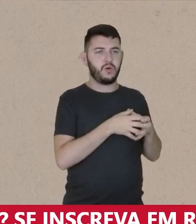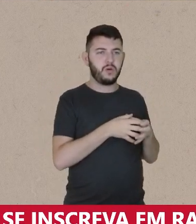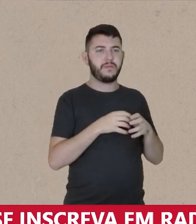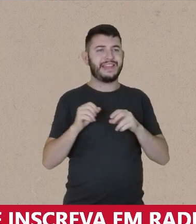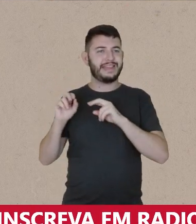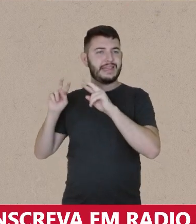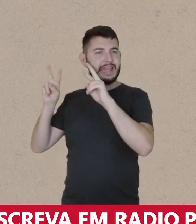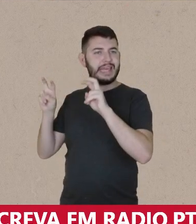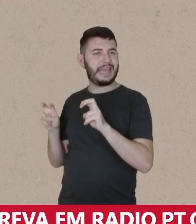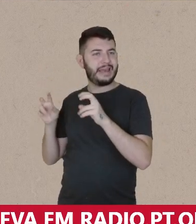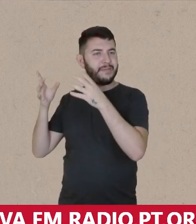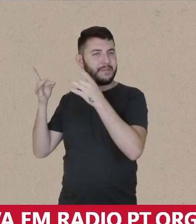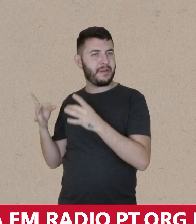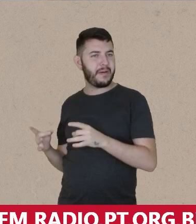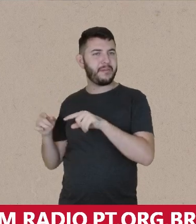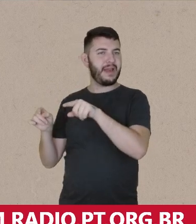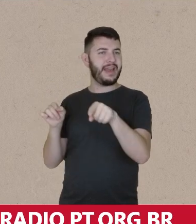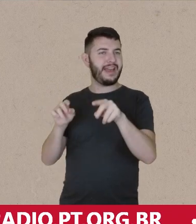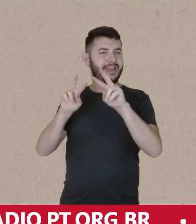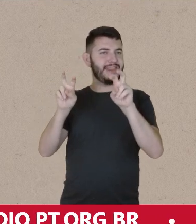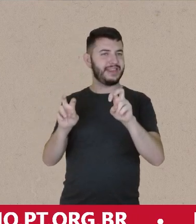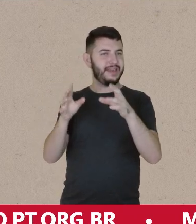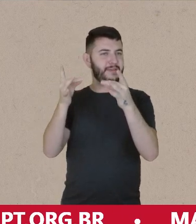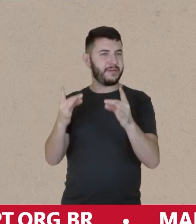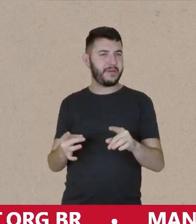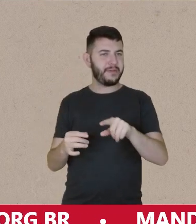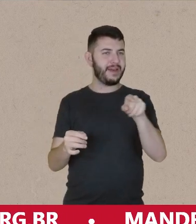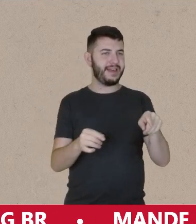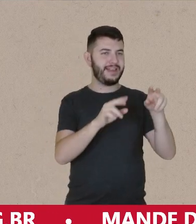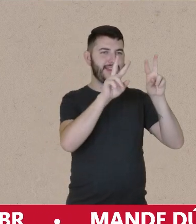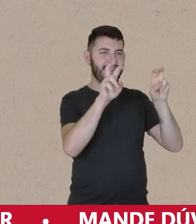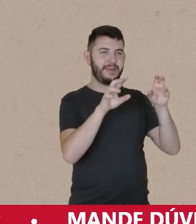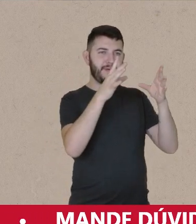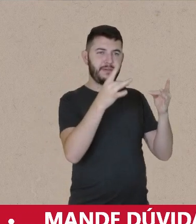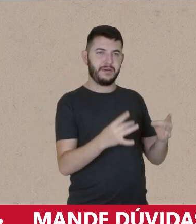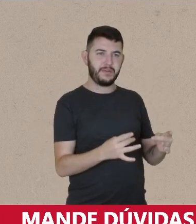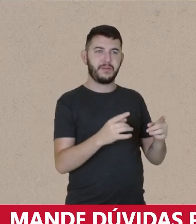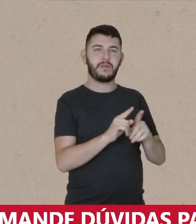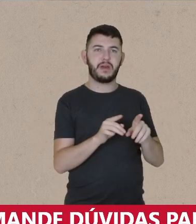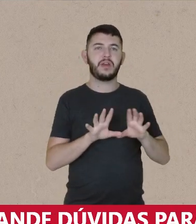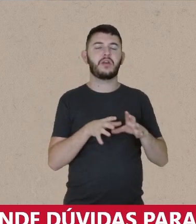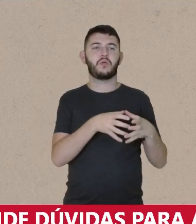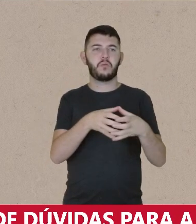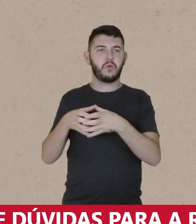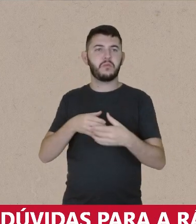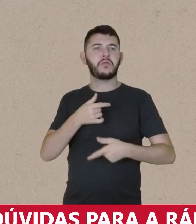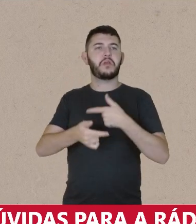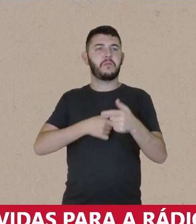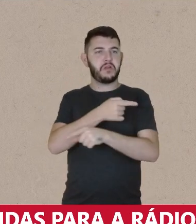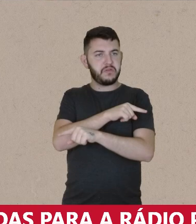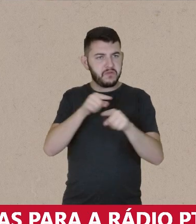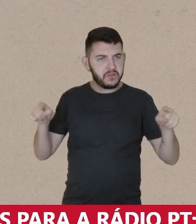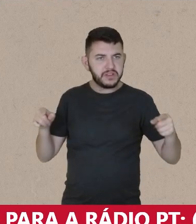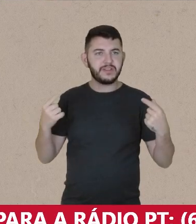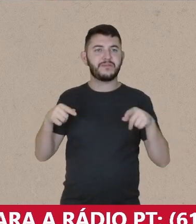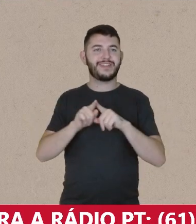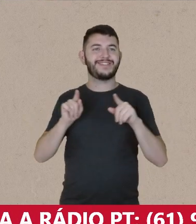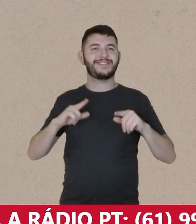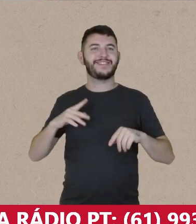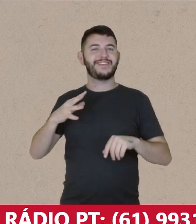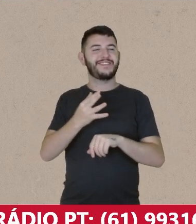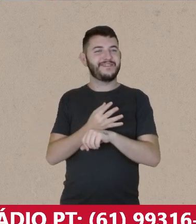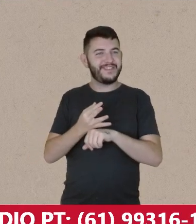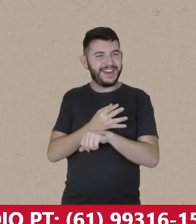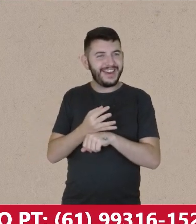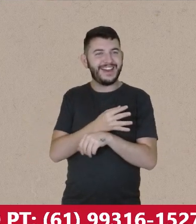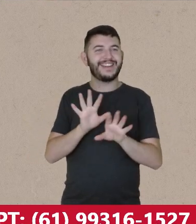temas foi fundamental. Eu quero aqui, de público, parabenizar o trabalho de todos vocês. Vocês merecem férias coletivas. Obrigada. Após a